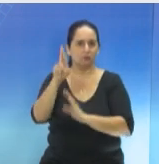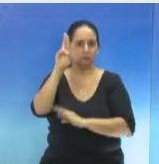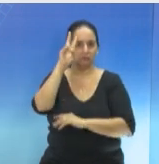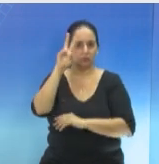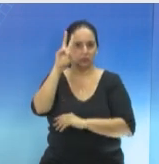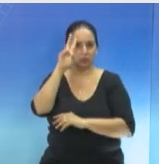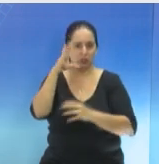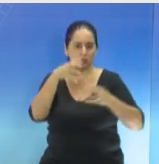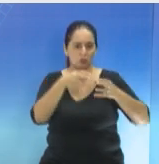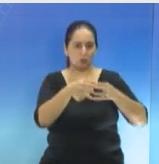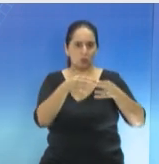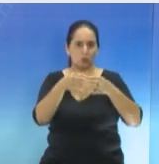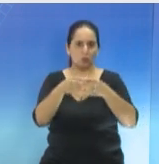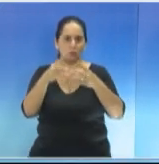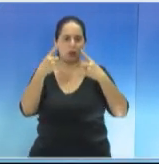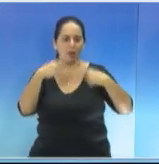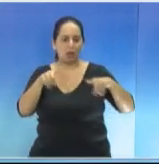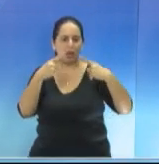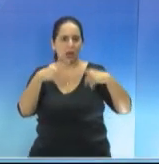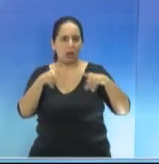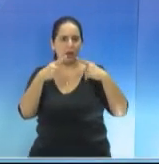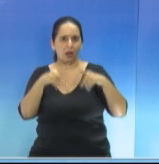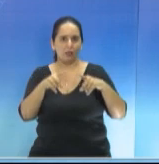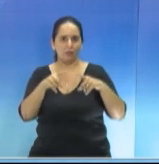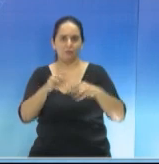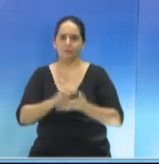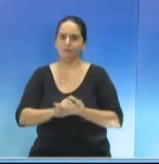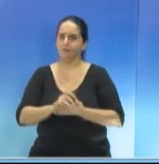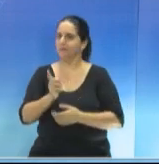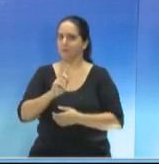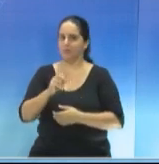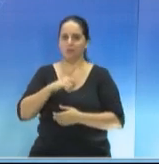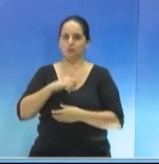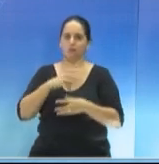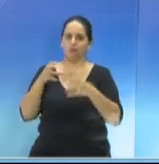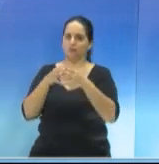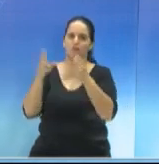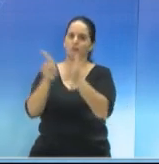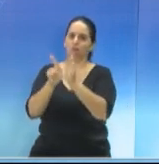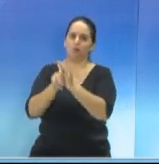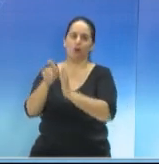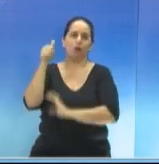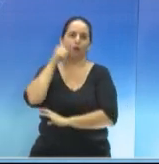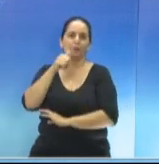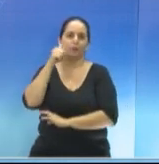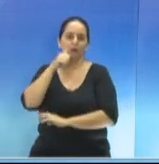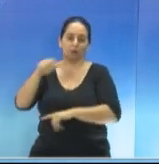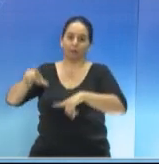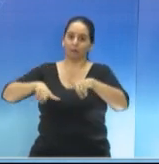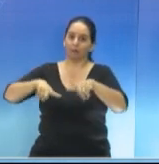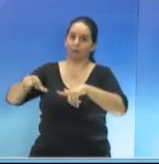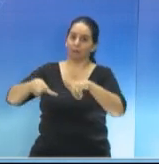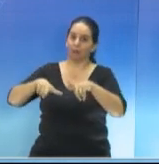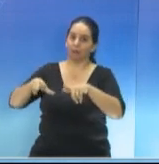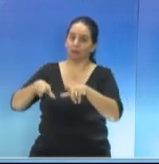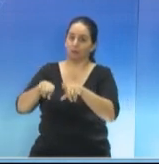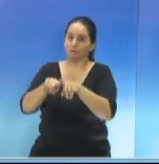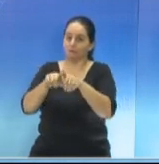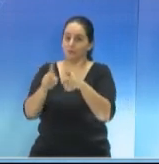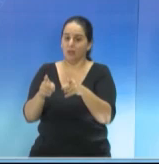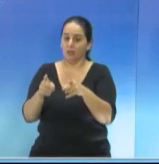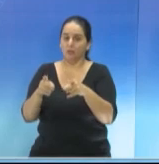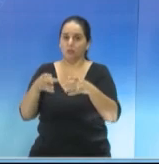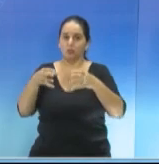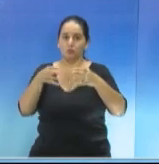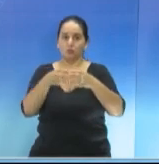grupos populares? Ali tinha um grupo de mulheres, né? O narrador narra um grupo de mulheres, mas não falam em